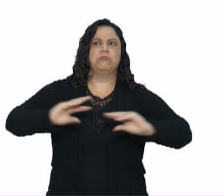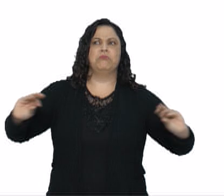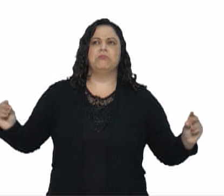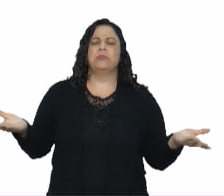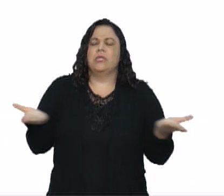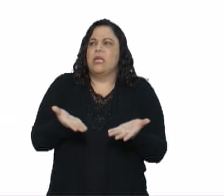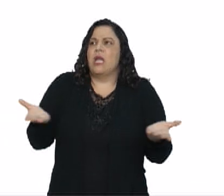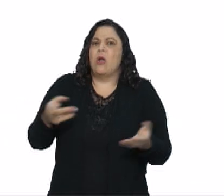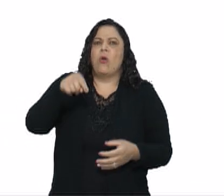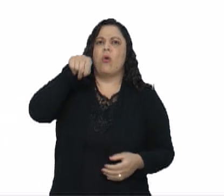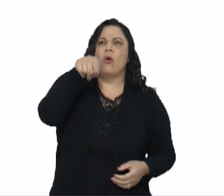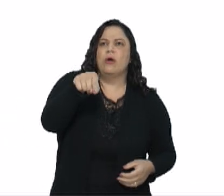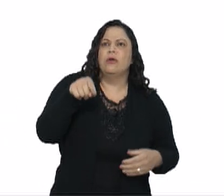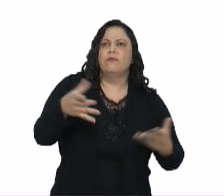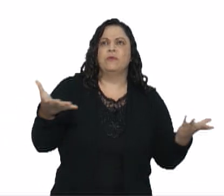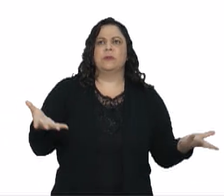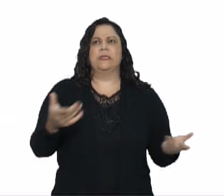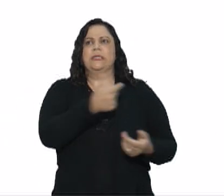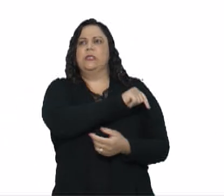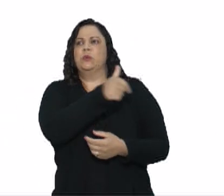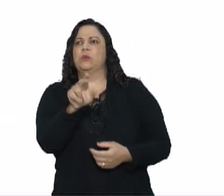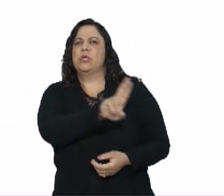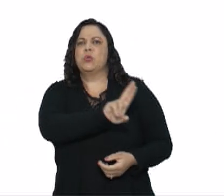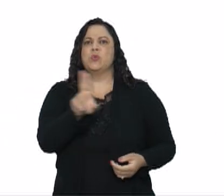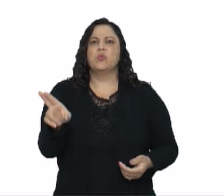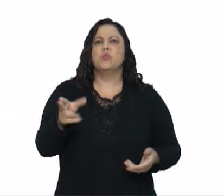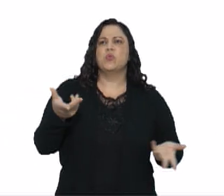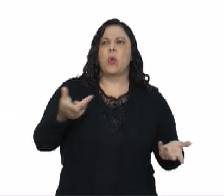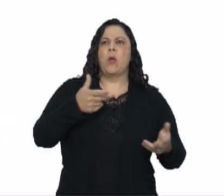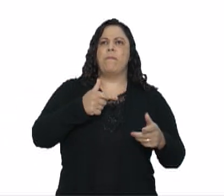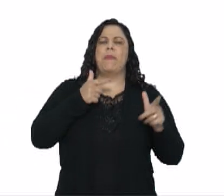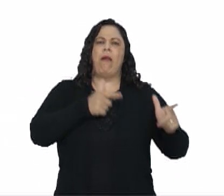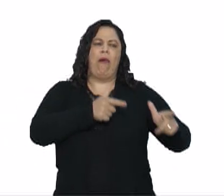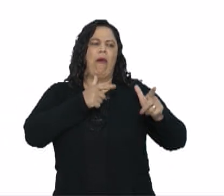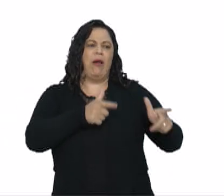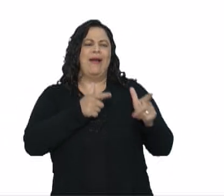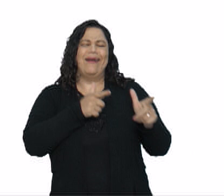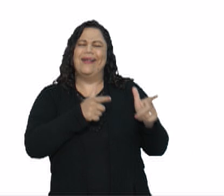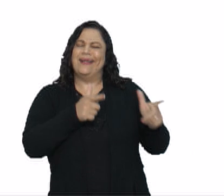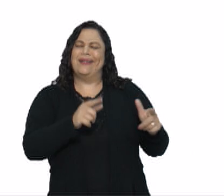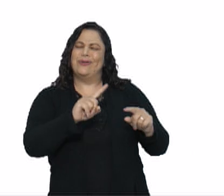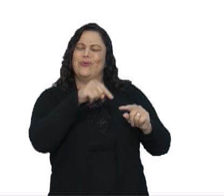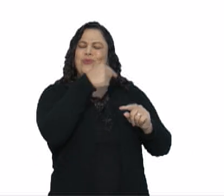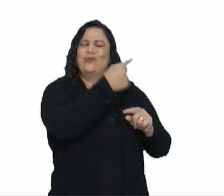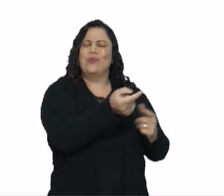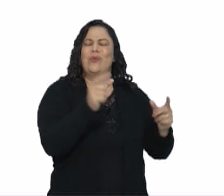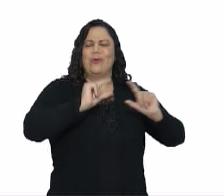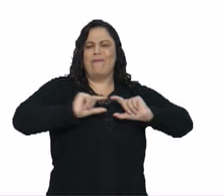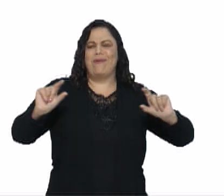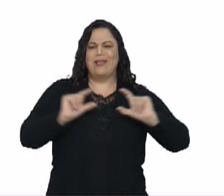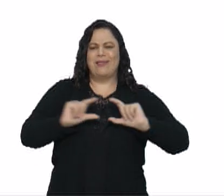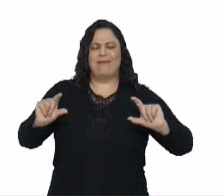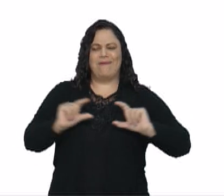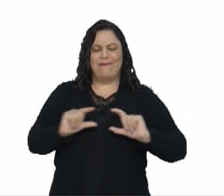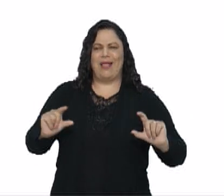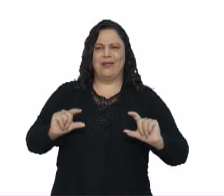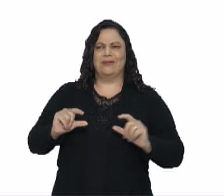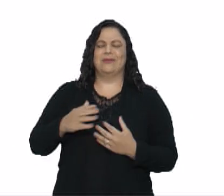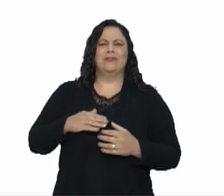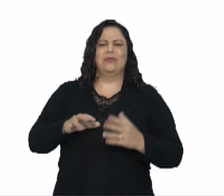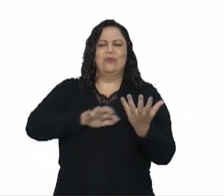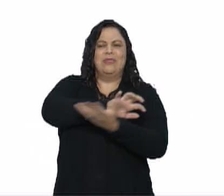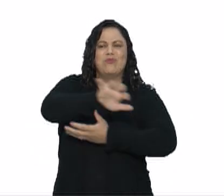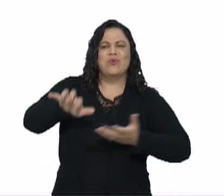você? Você que é sem nome, que zomba dos outros, você que faz versos, que ama,